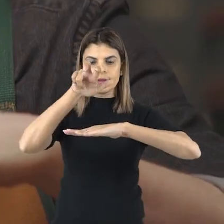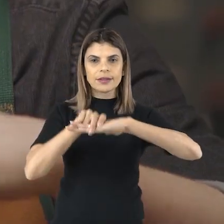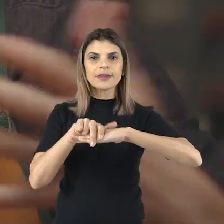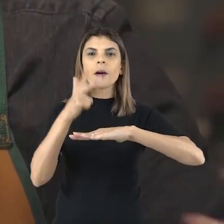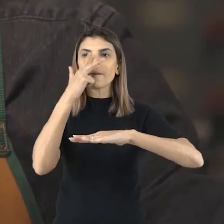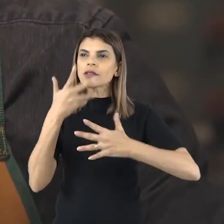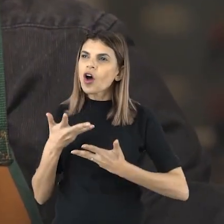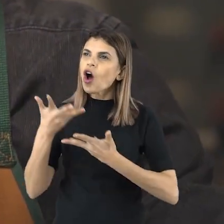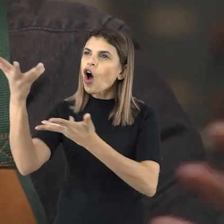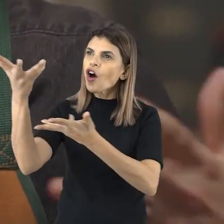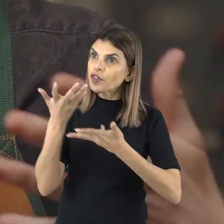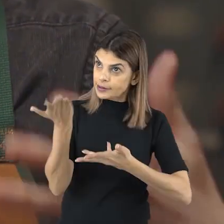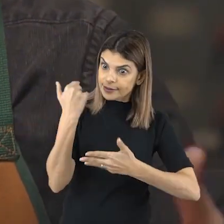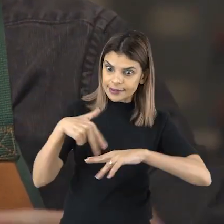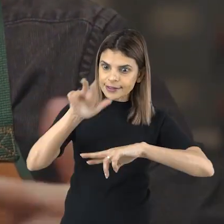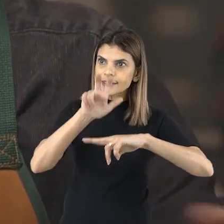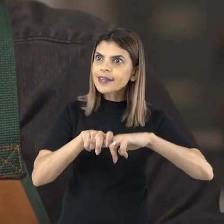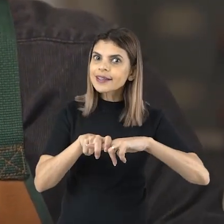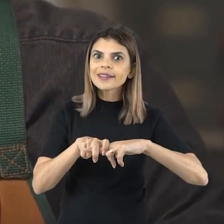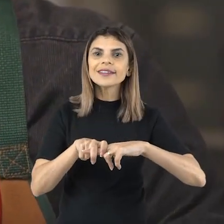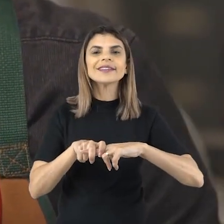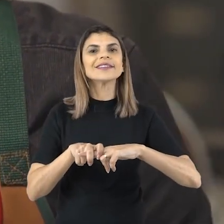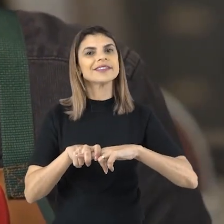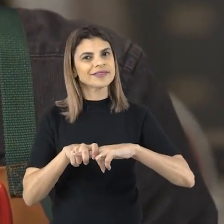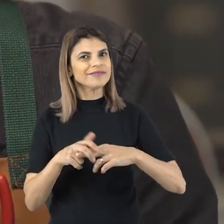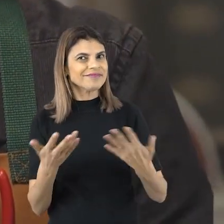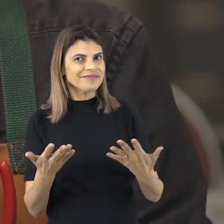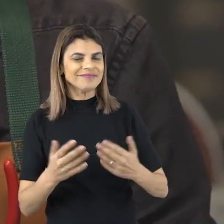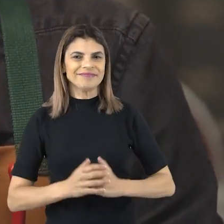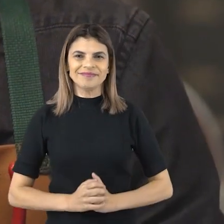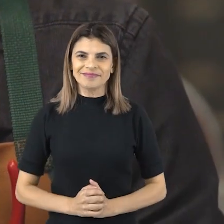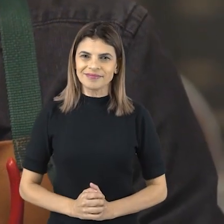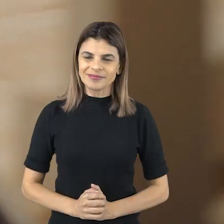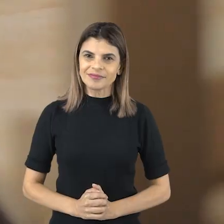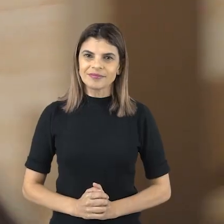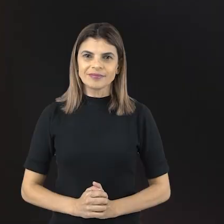como um convite para que as pessoas venham e se sentem.